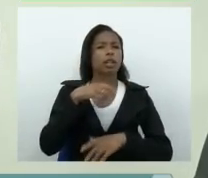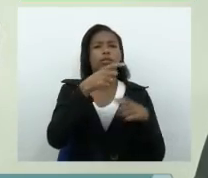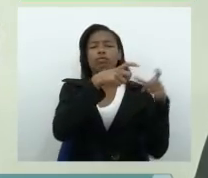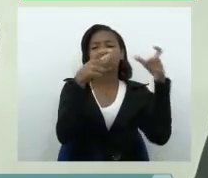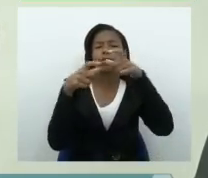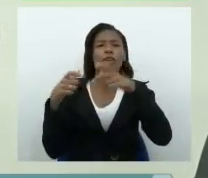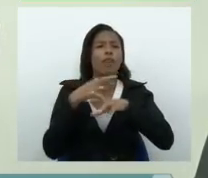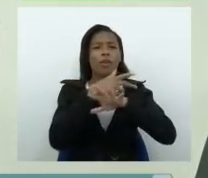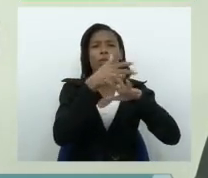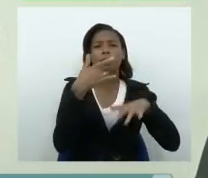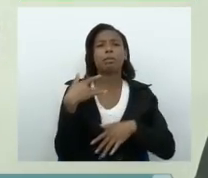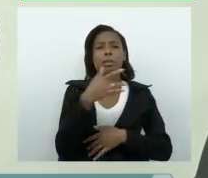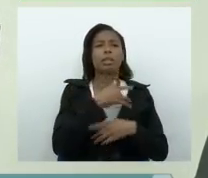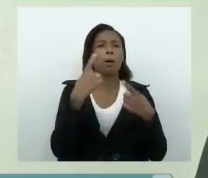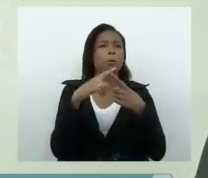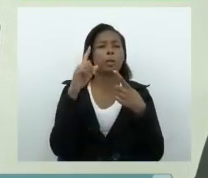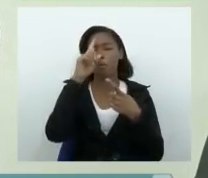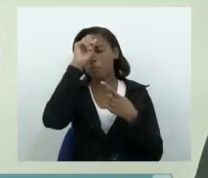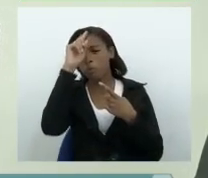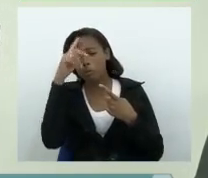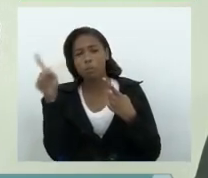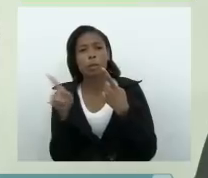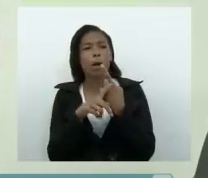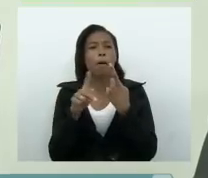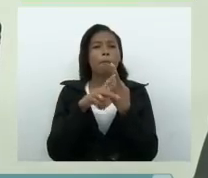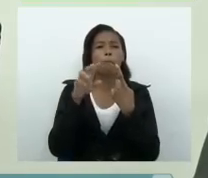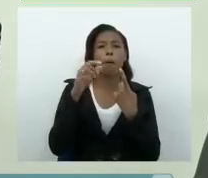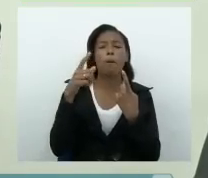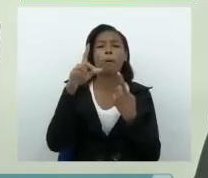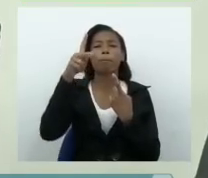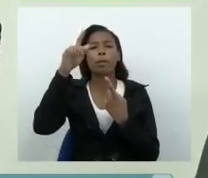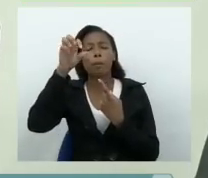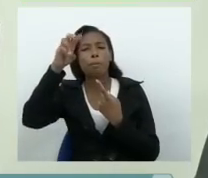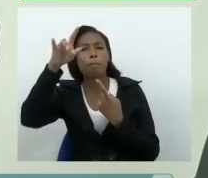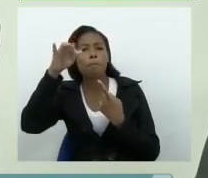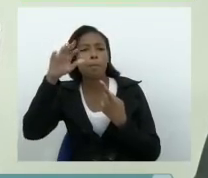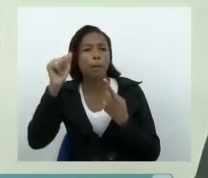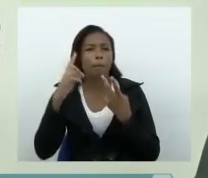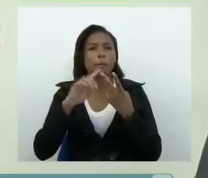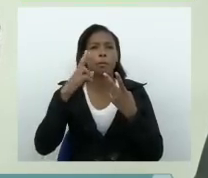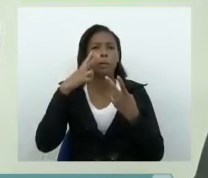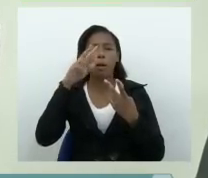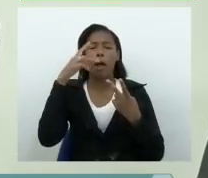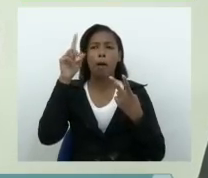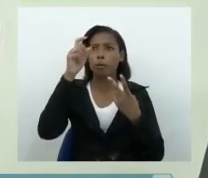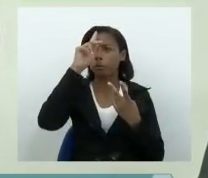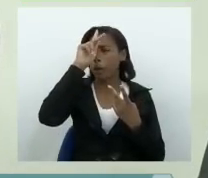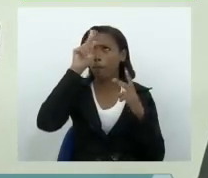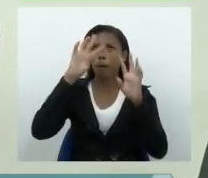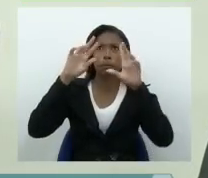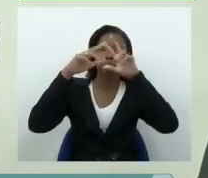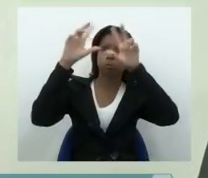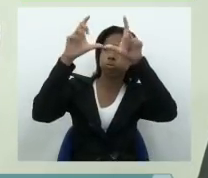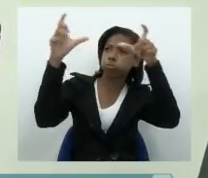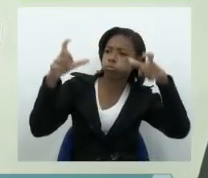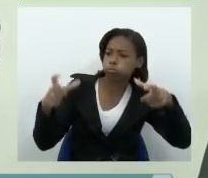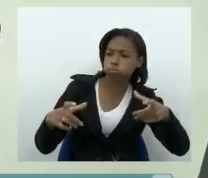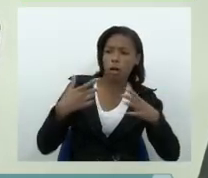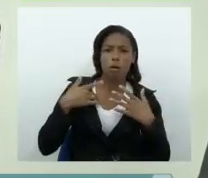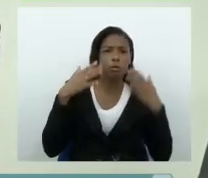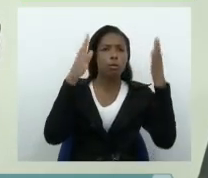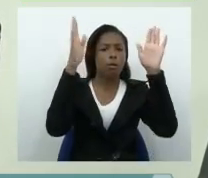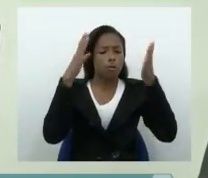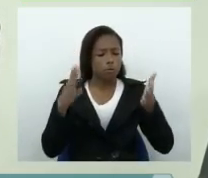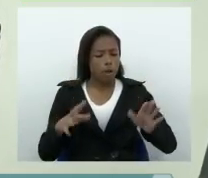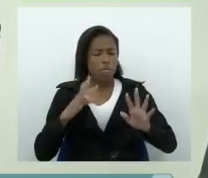de saúde aqui. Temos um hospital Pimentas Bom Sucesso, que olhando por fora é um hospital maravilhoso. Basta você entrar, você